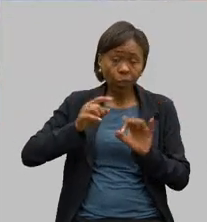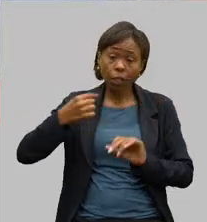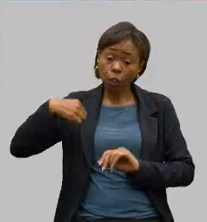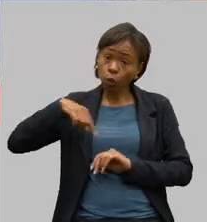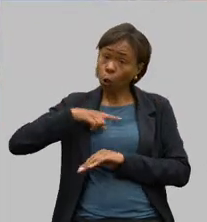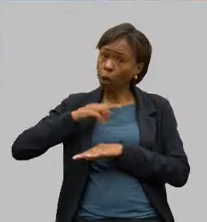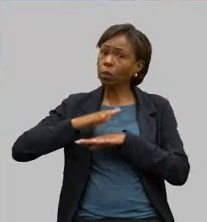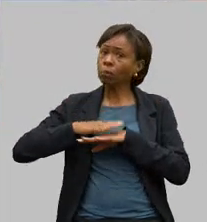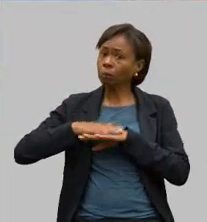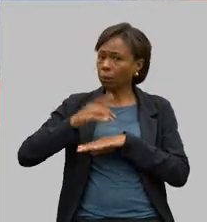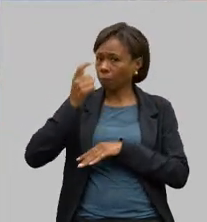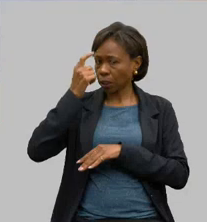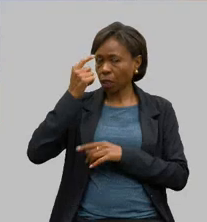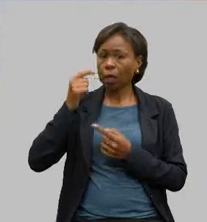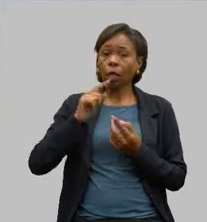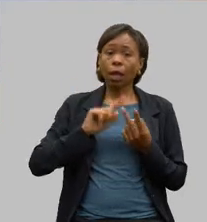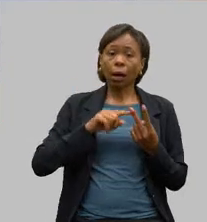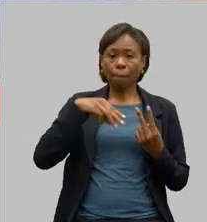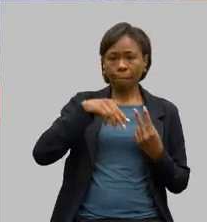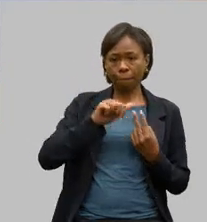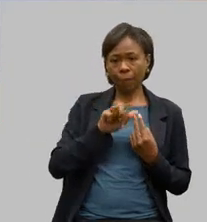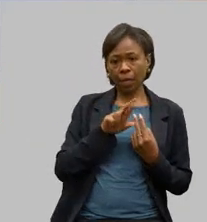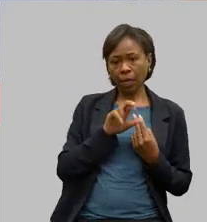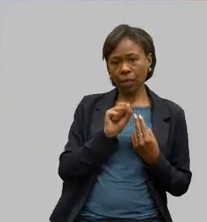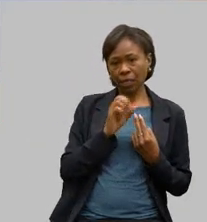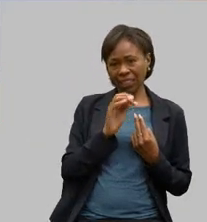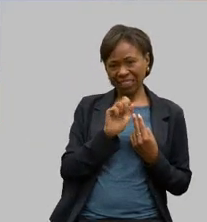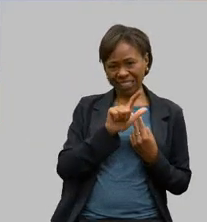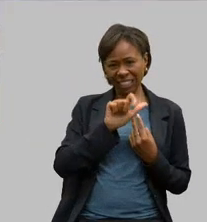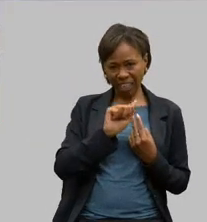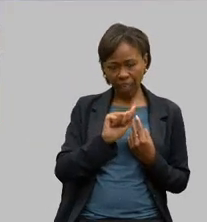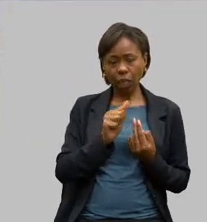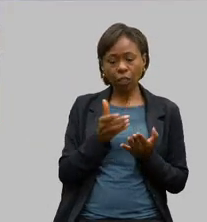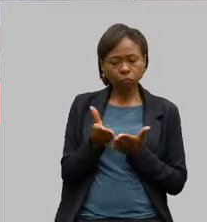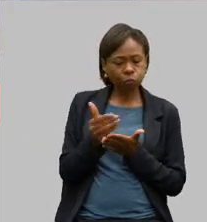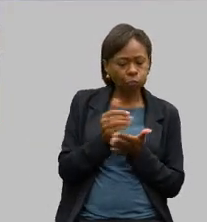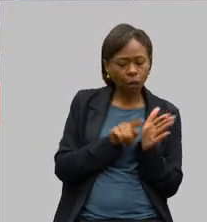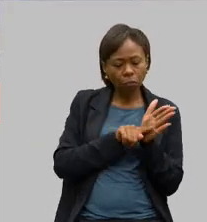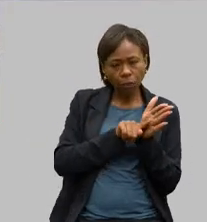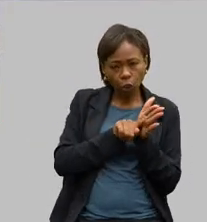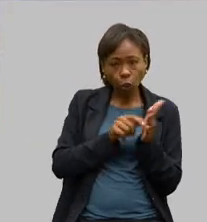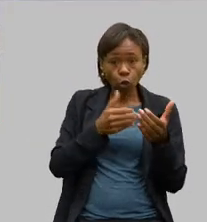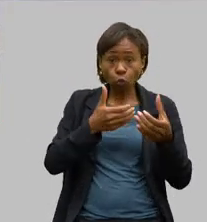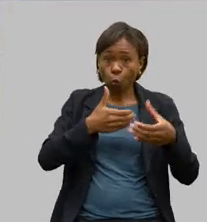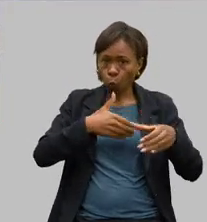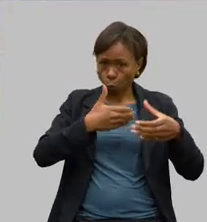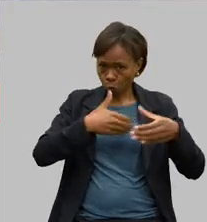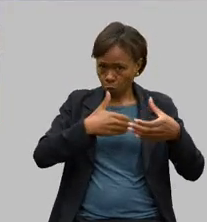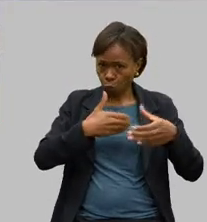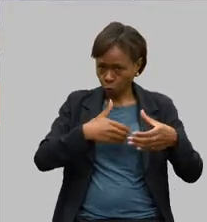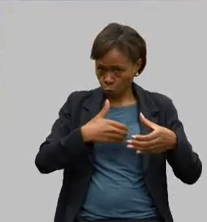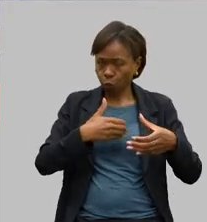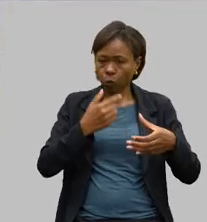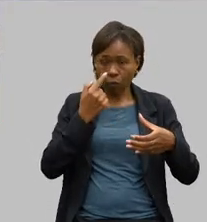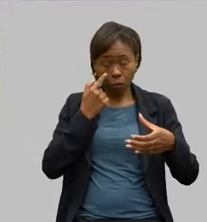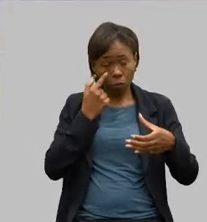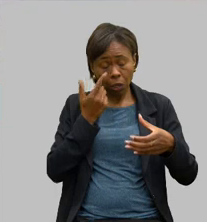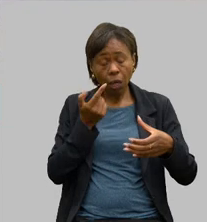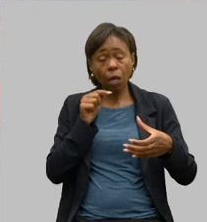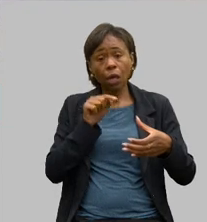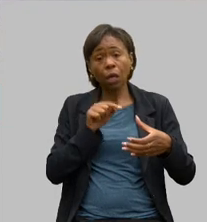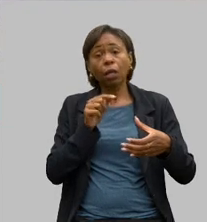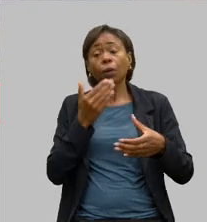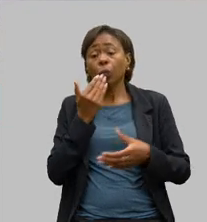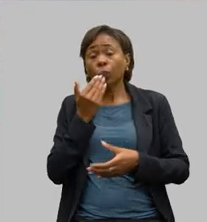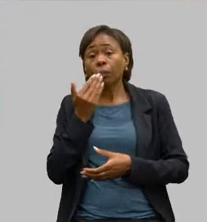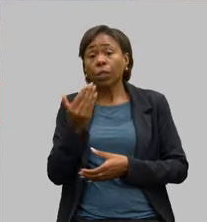a Maristela tá fazendo o levantamento do concurso junto com a equipe nós vamos pedir eh não só para a